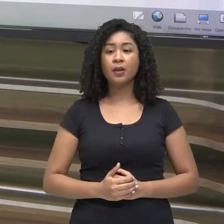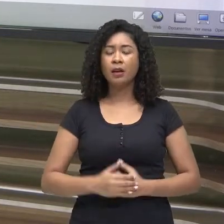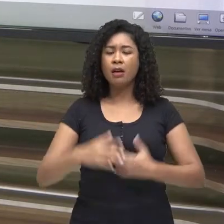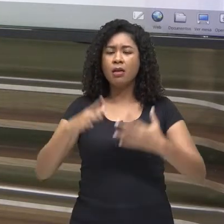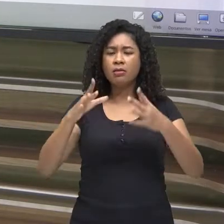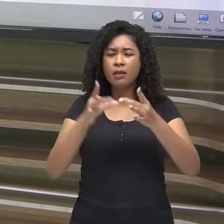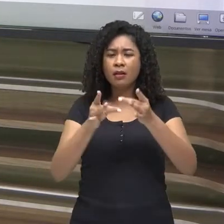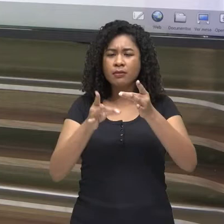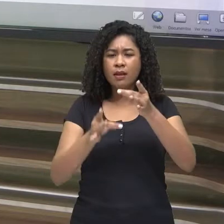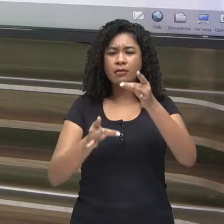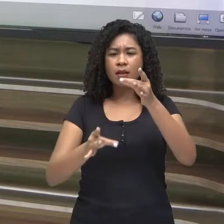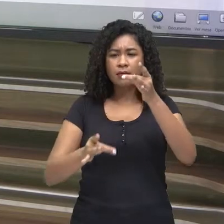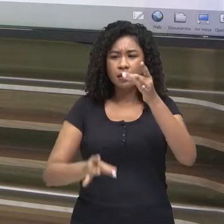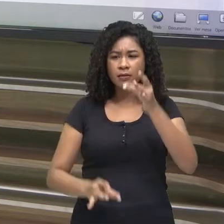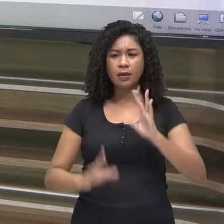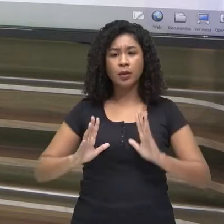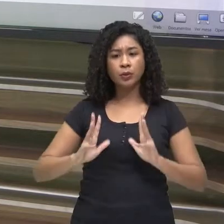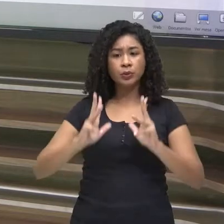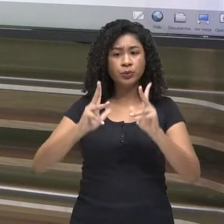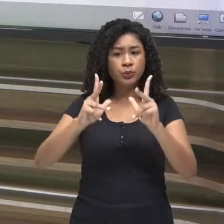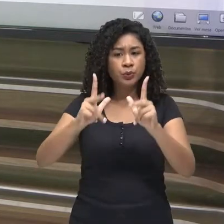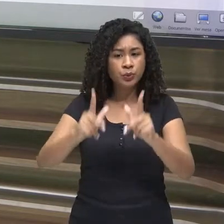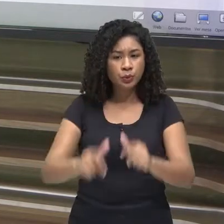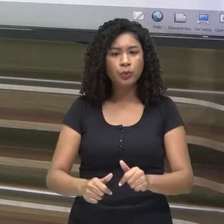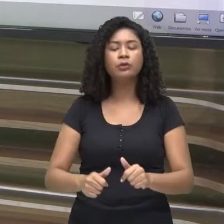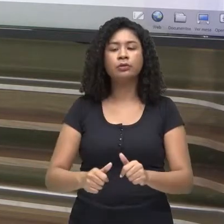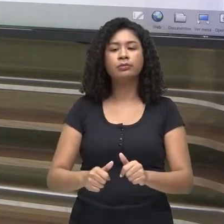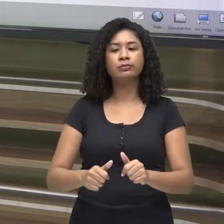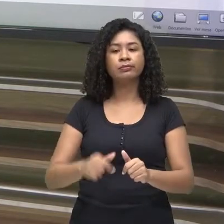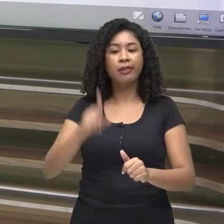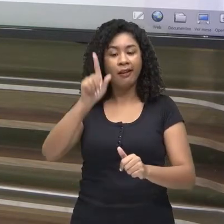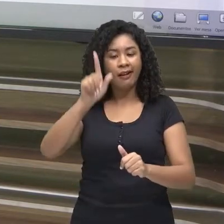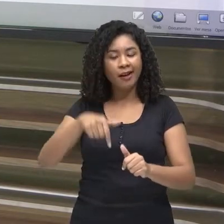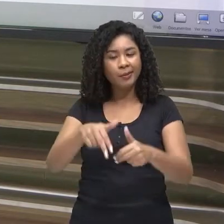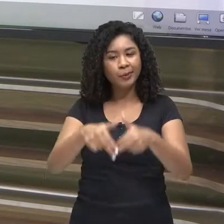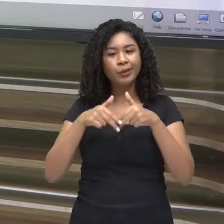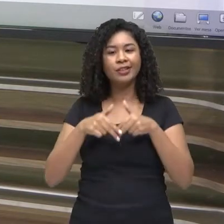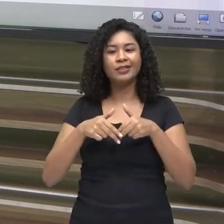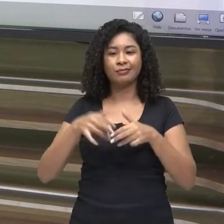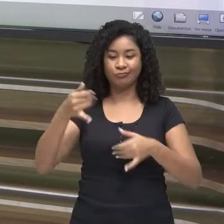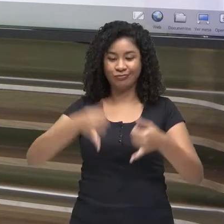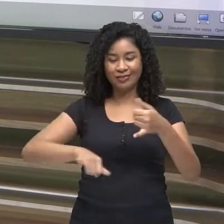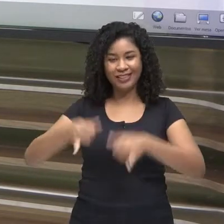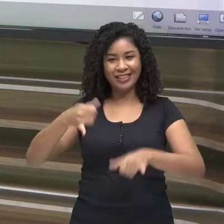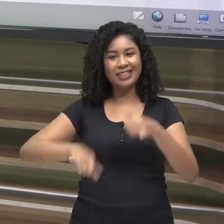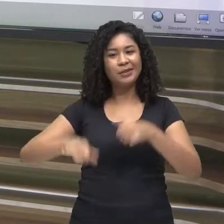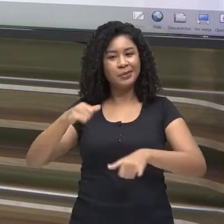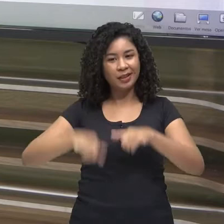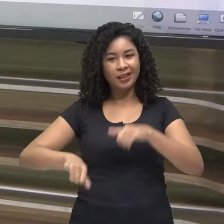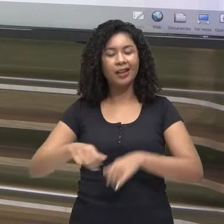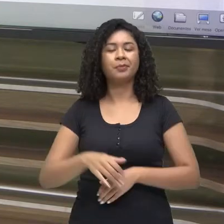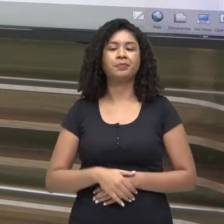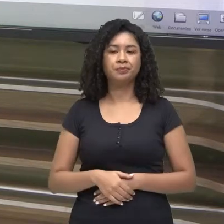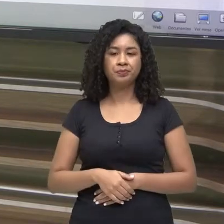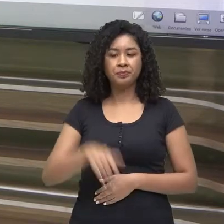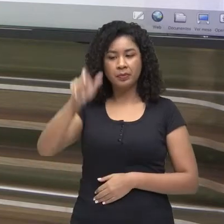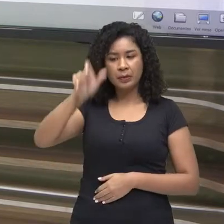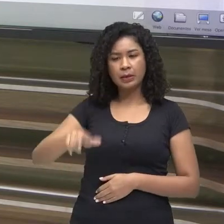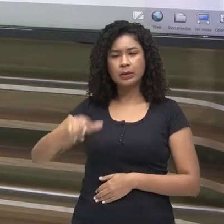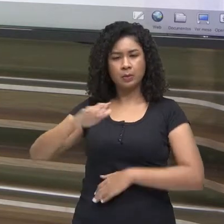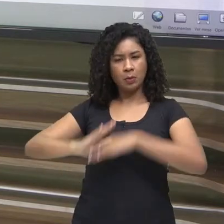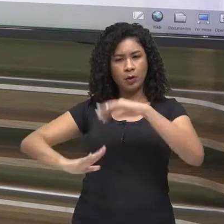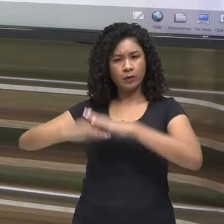isso teve estudo da química, certo? Mas além de trabalhar nas indústrias, além de trabalhar aí